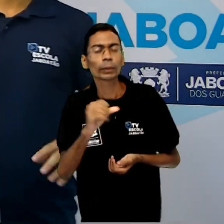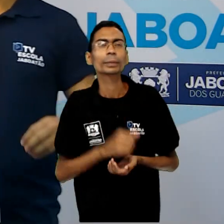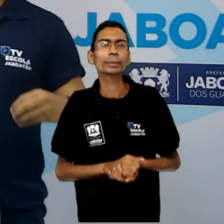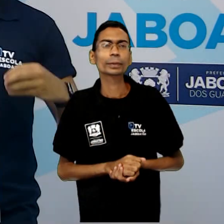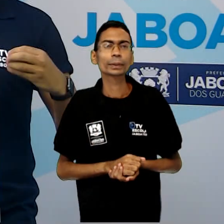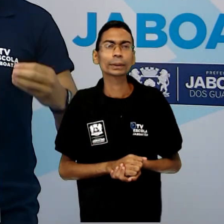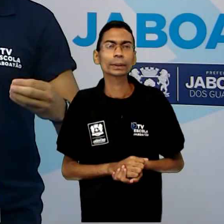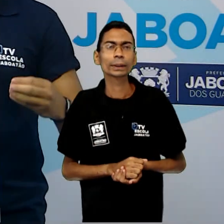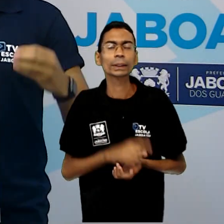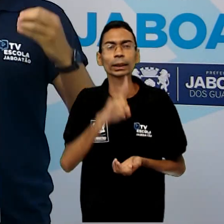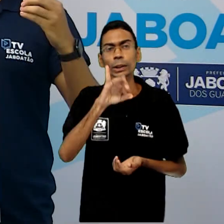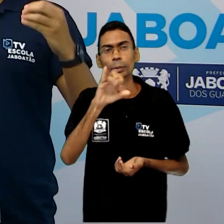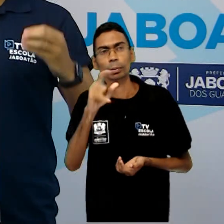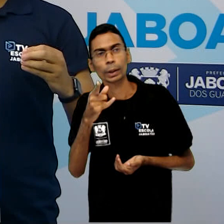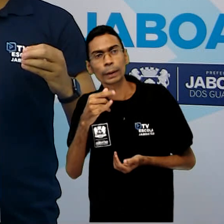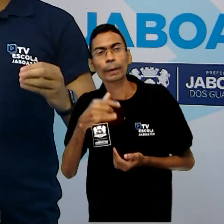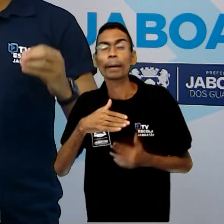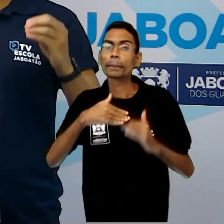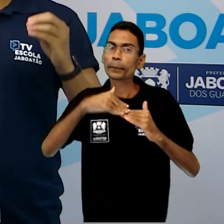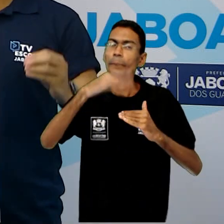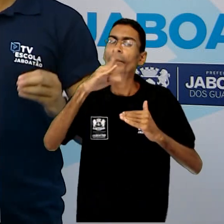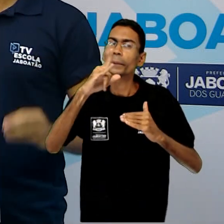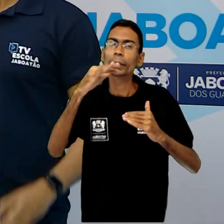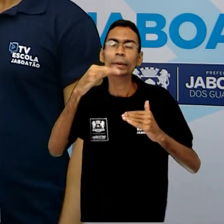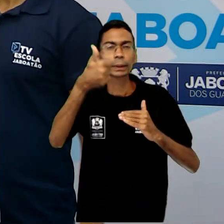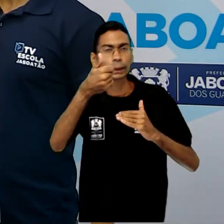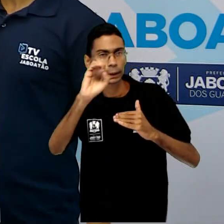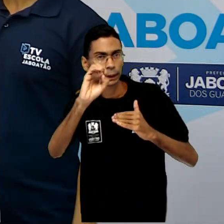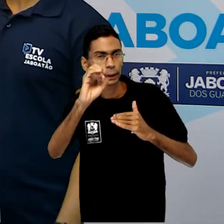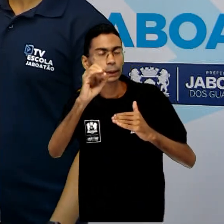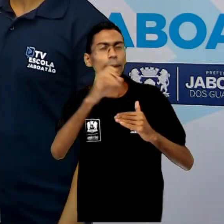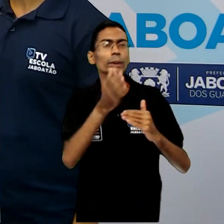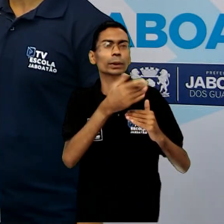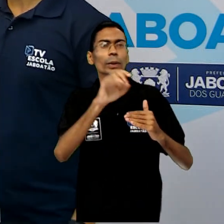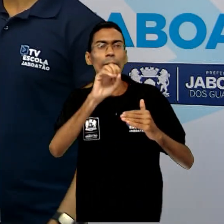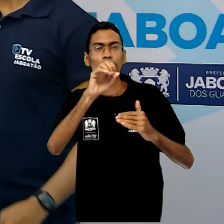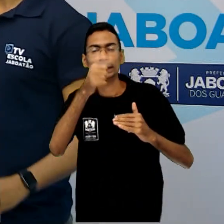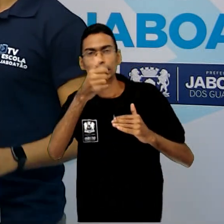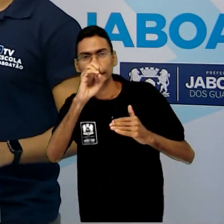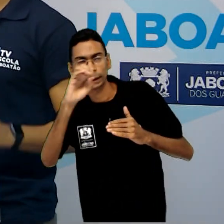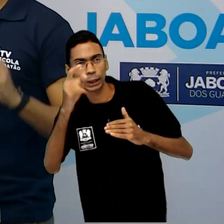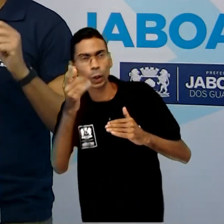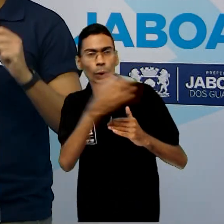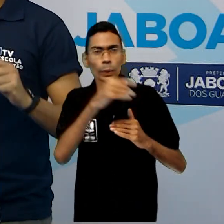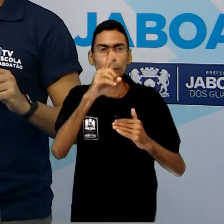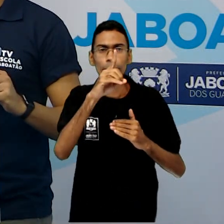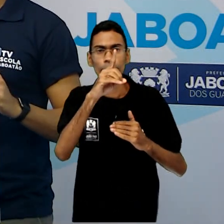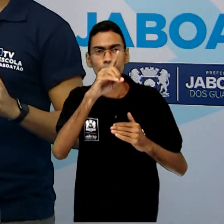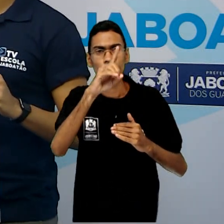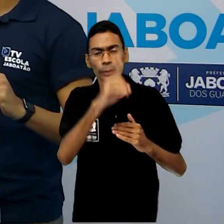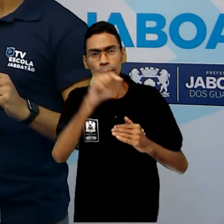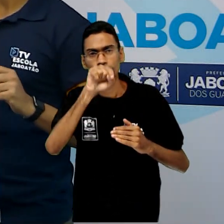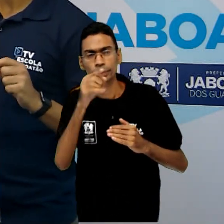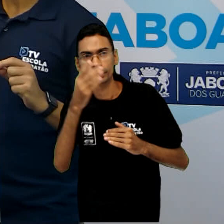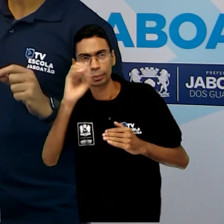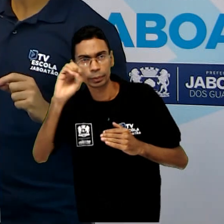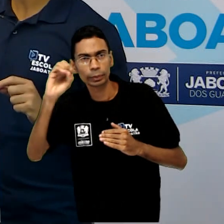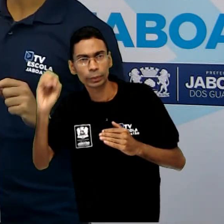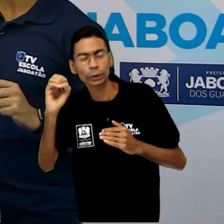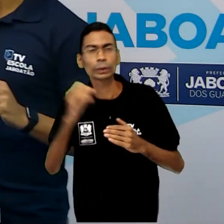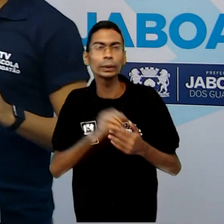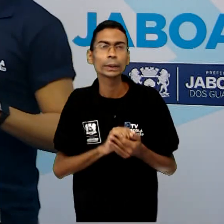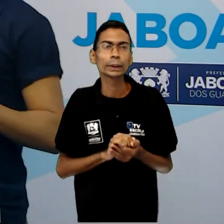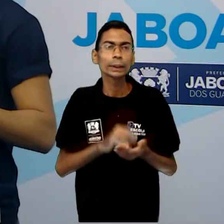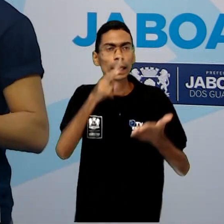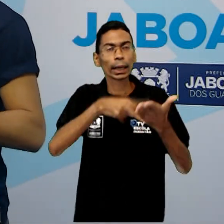Denominador maior que 10 e diferente de 100 ou 1000, lê-se o número seguido da palavra avos. Olha